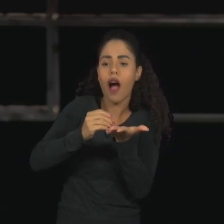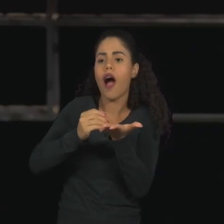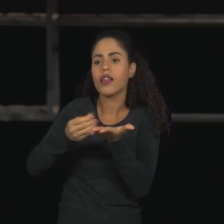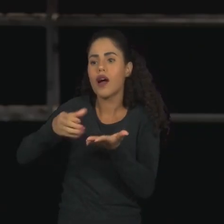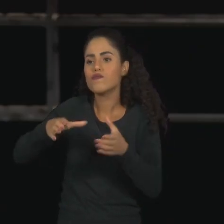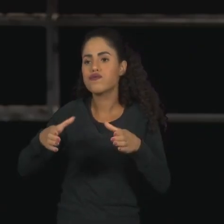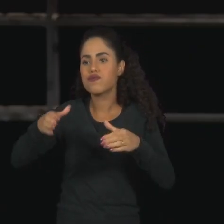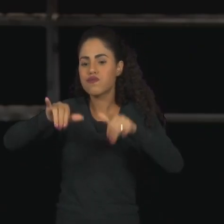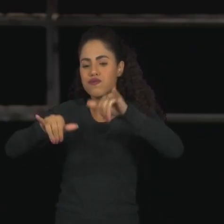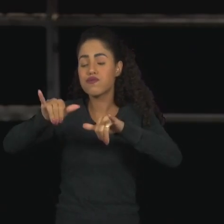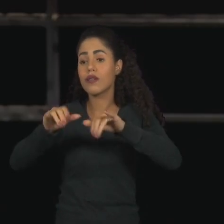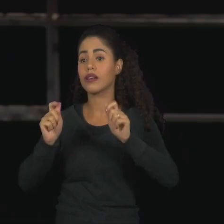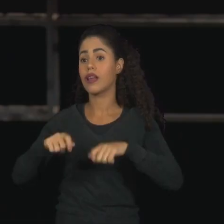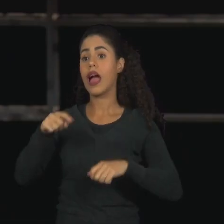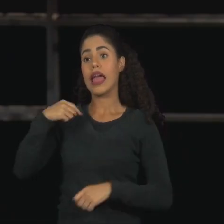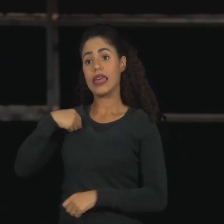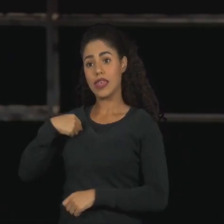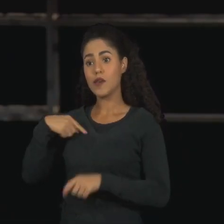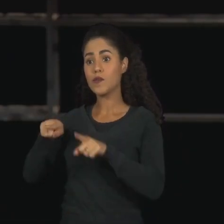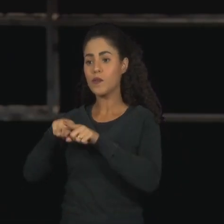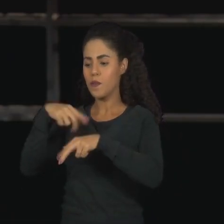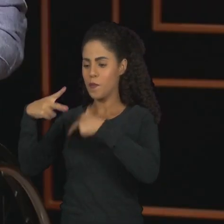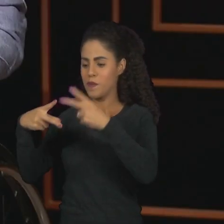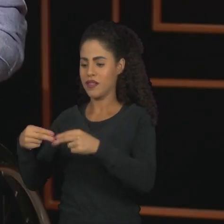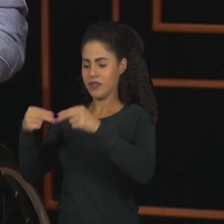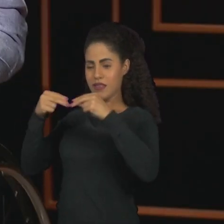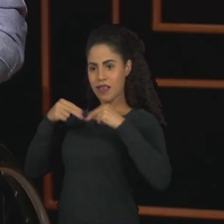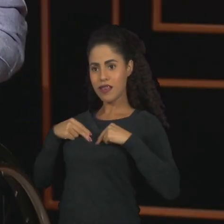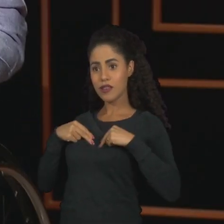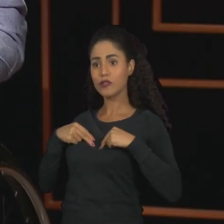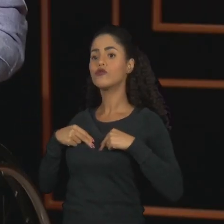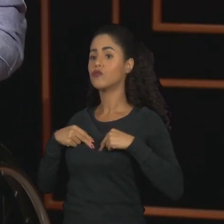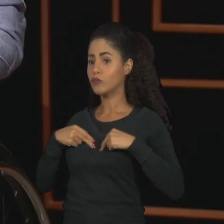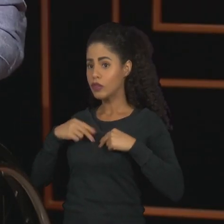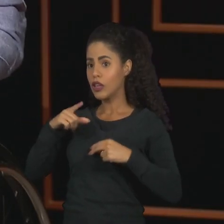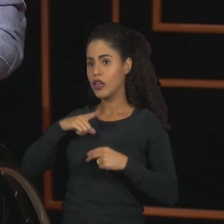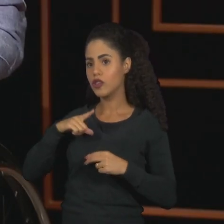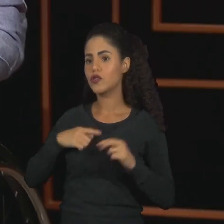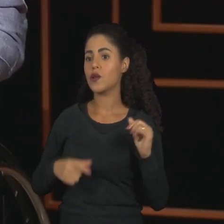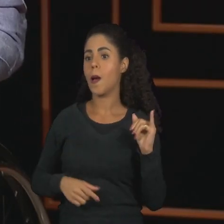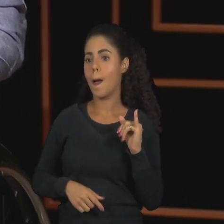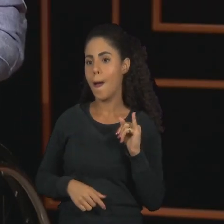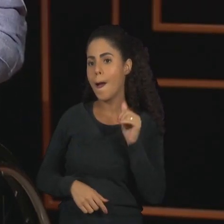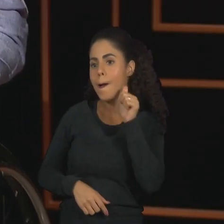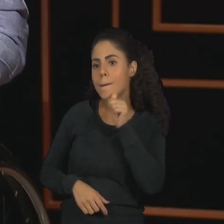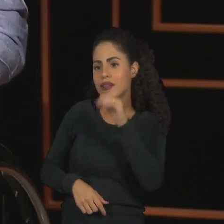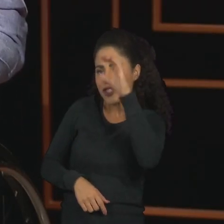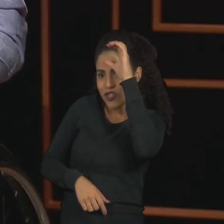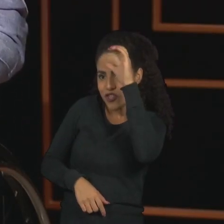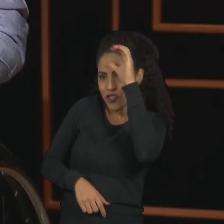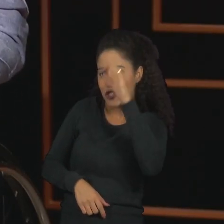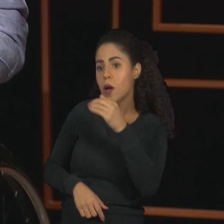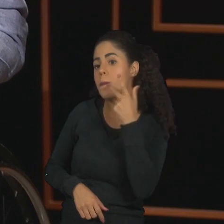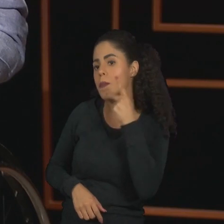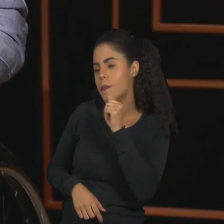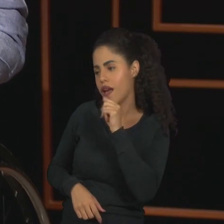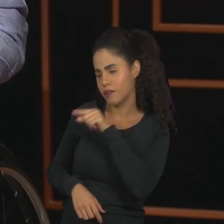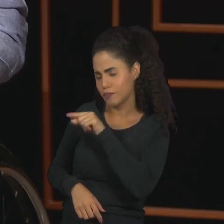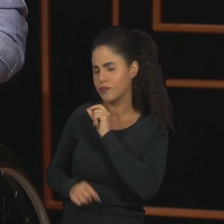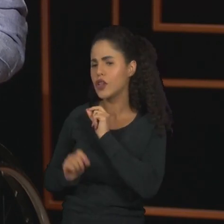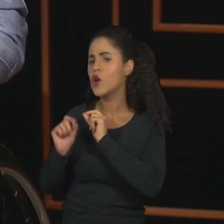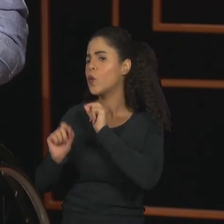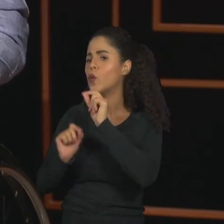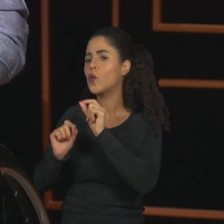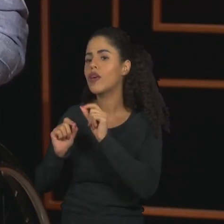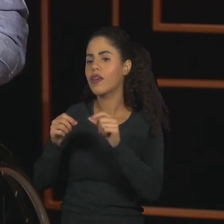tinta. E eu ganhei um presente da irmã do meu pai, da minha tia Soledad, que era